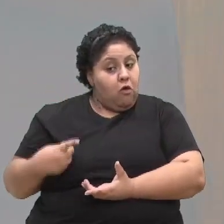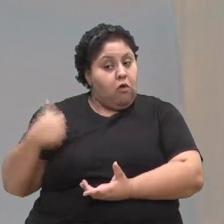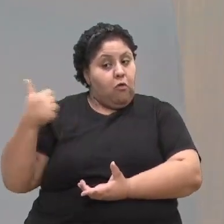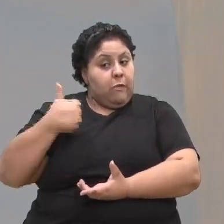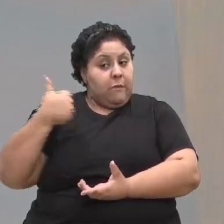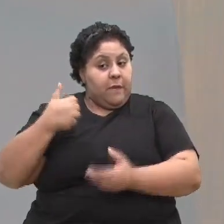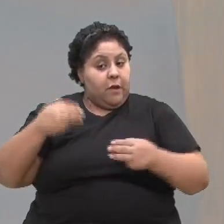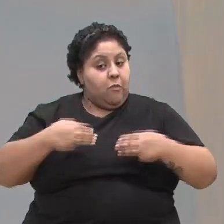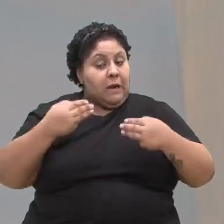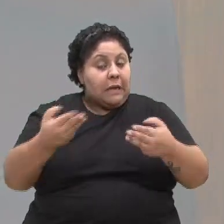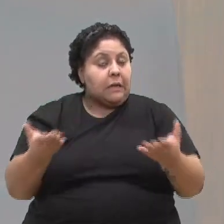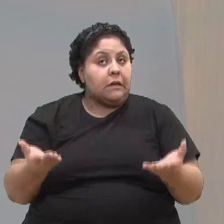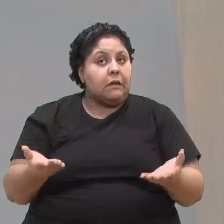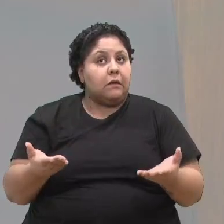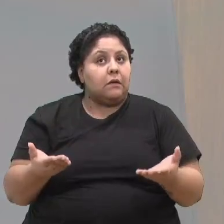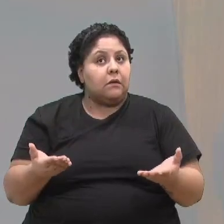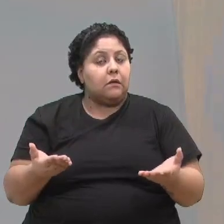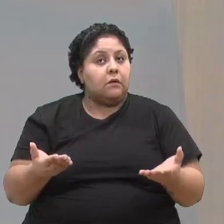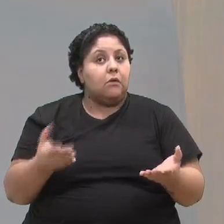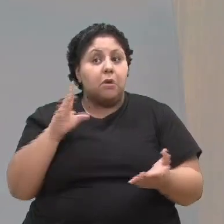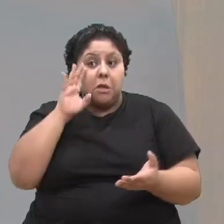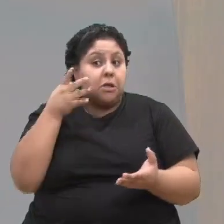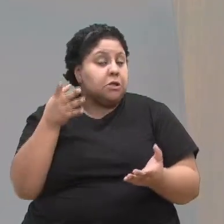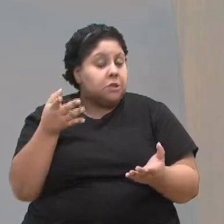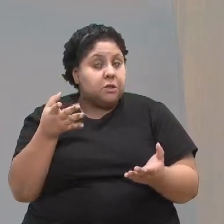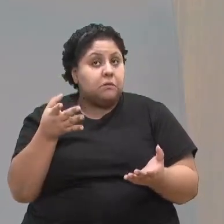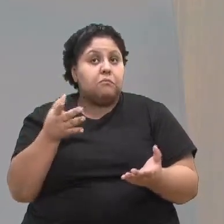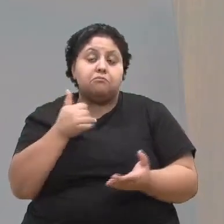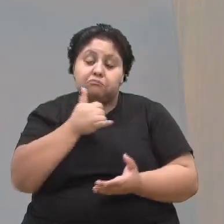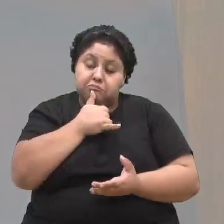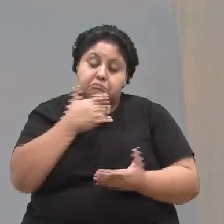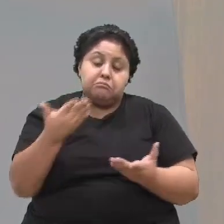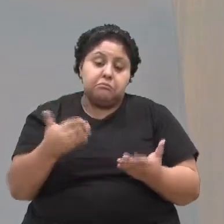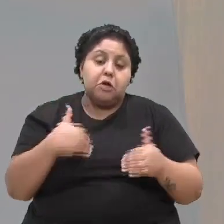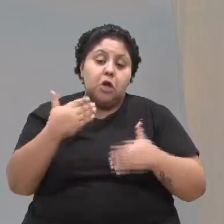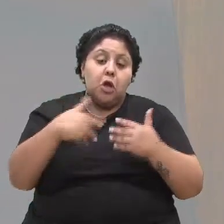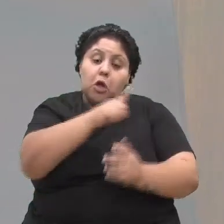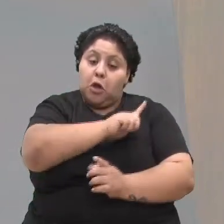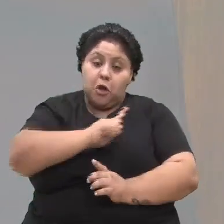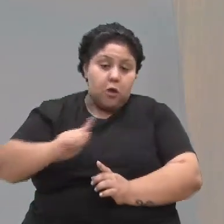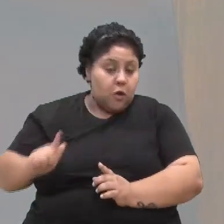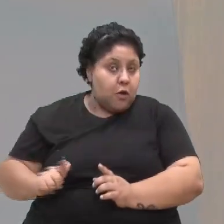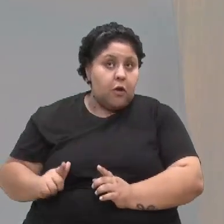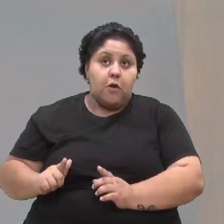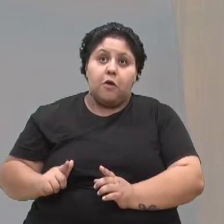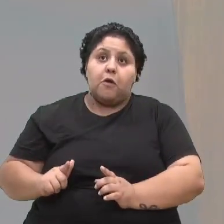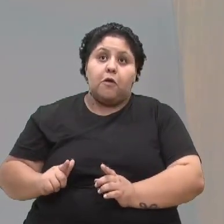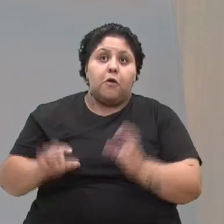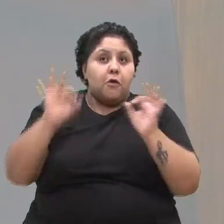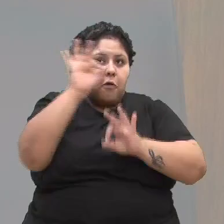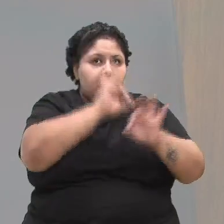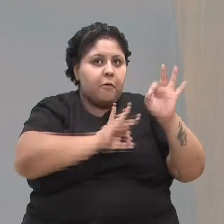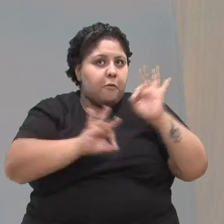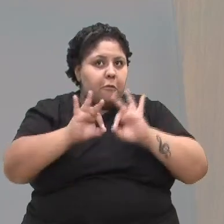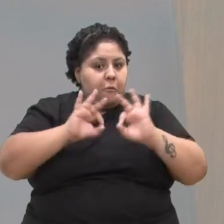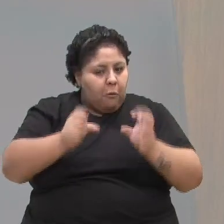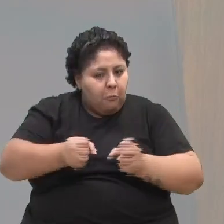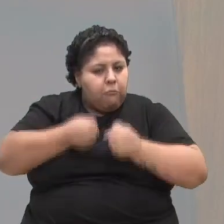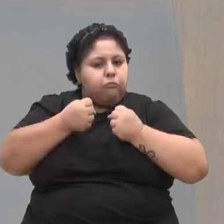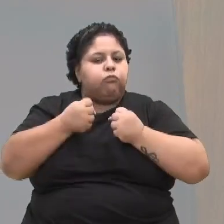primeiro-ministro, que... com esses resolve. Então, muito triste. Enquanto o governo não se aprumar na